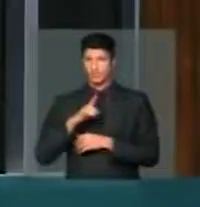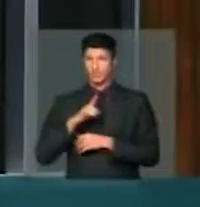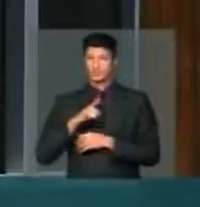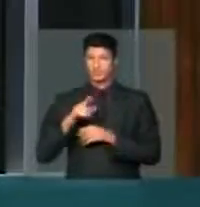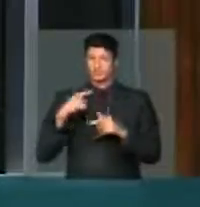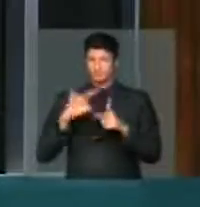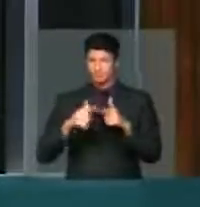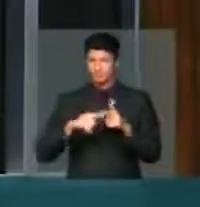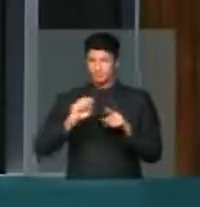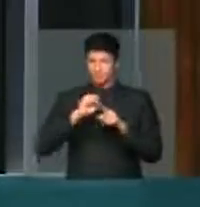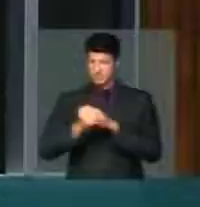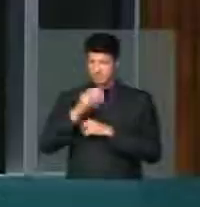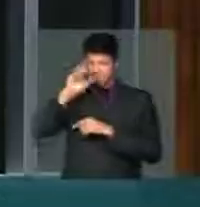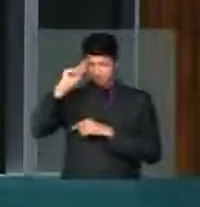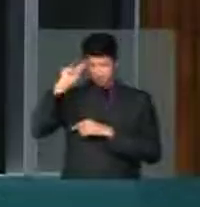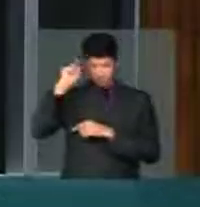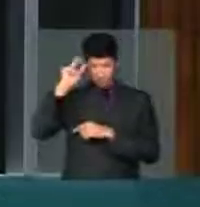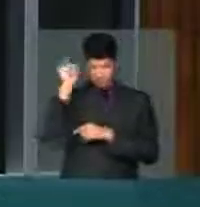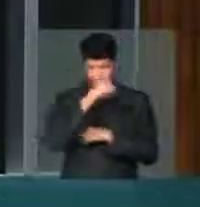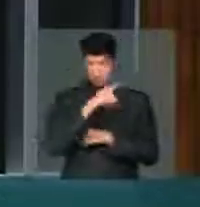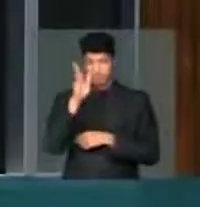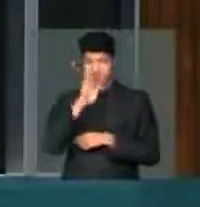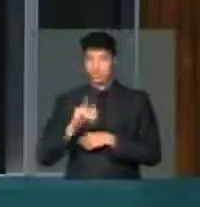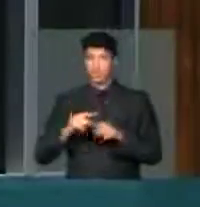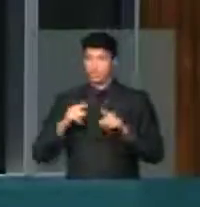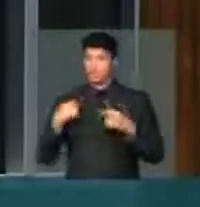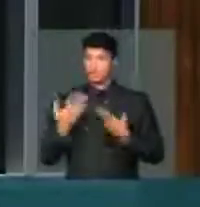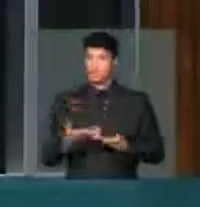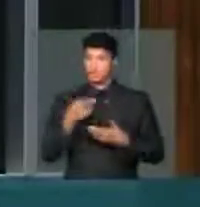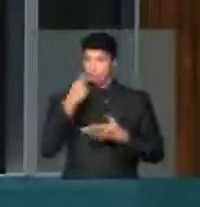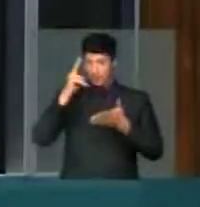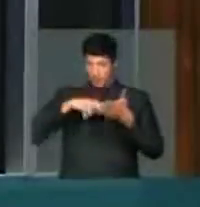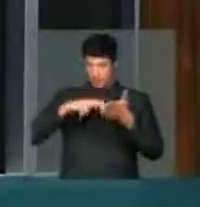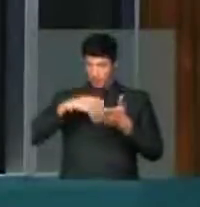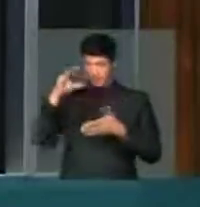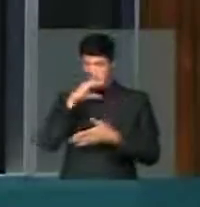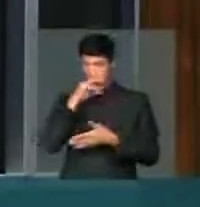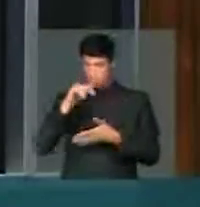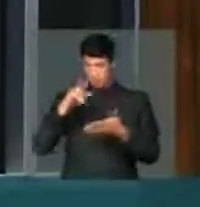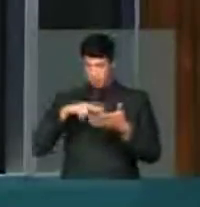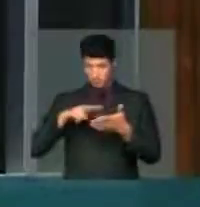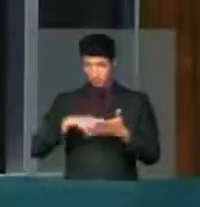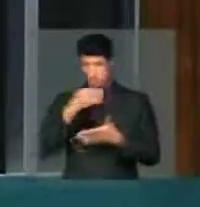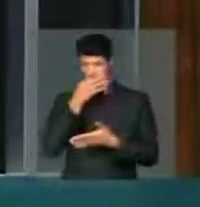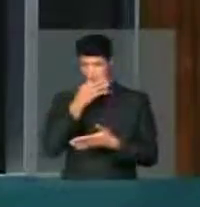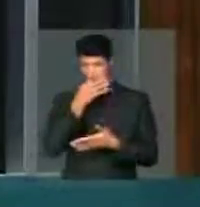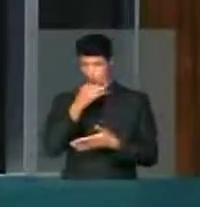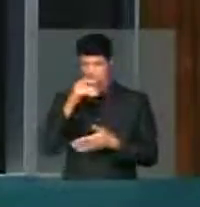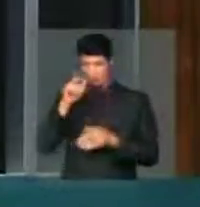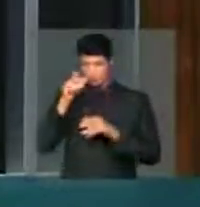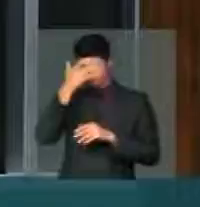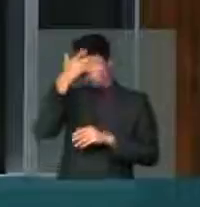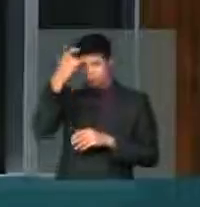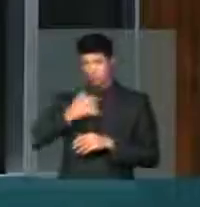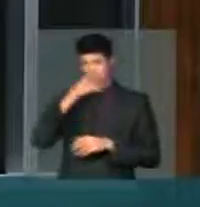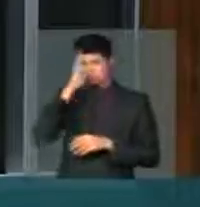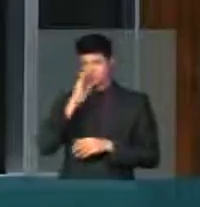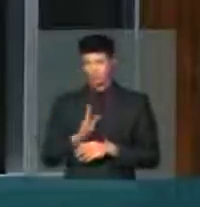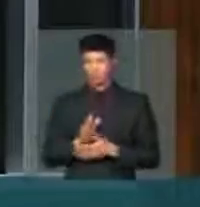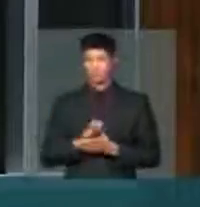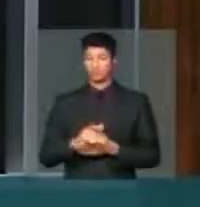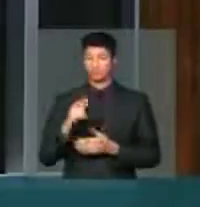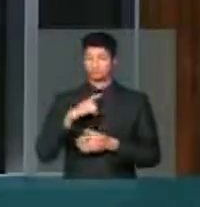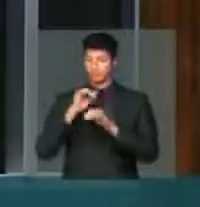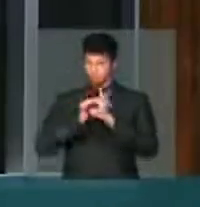geracional terrível para o Brasil. Mas eu quero ler aqui rapidamente a opinião de um brasileiro insuspeito,